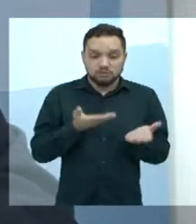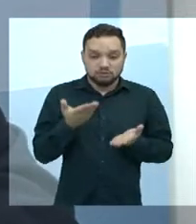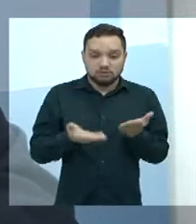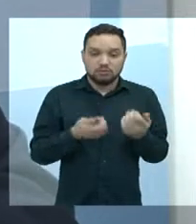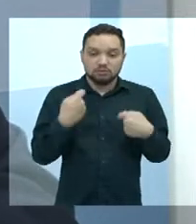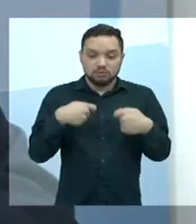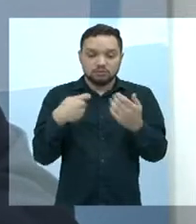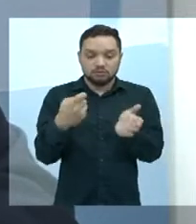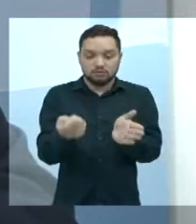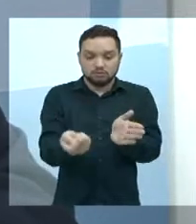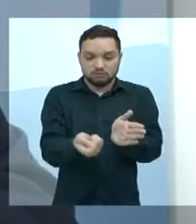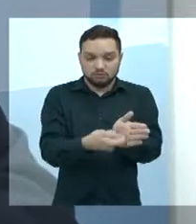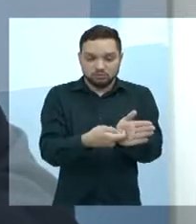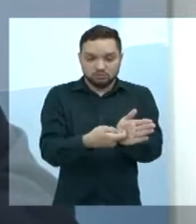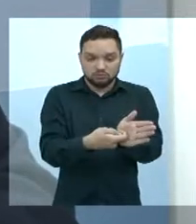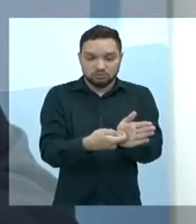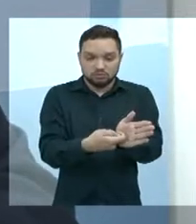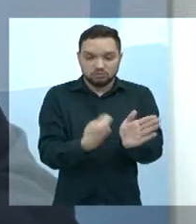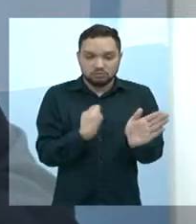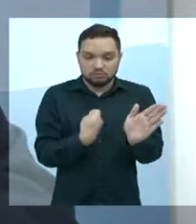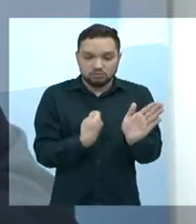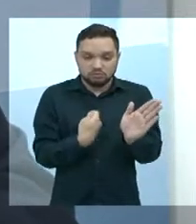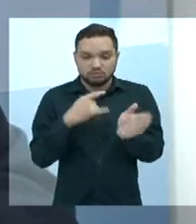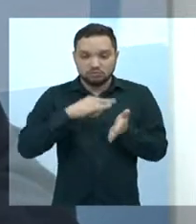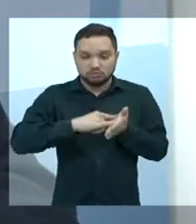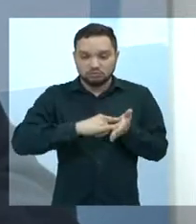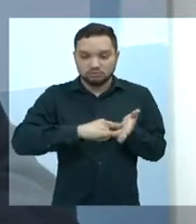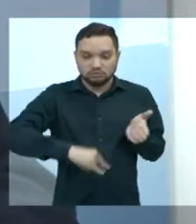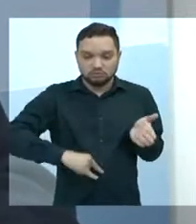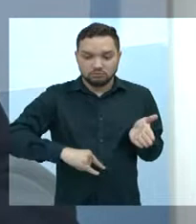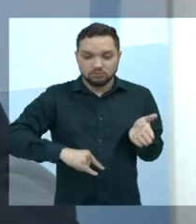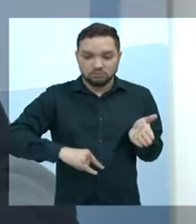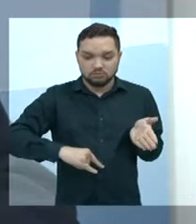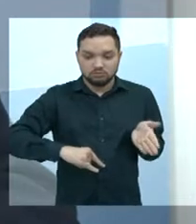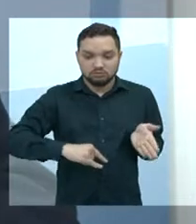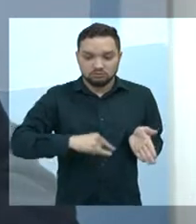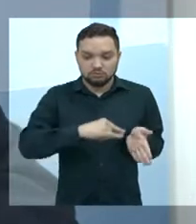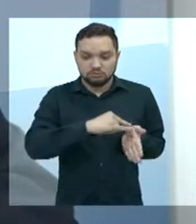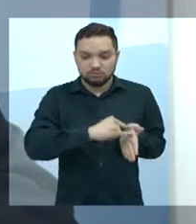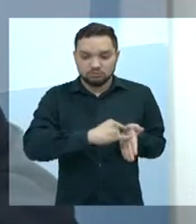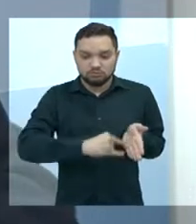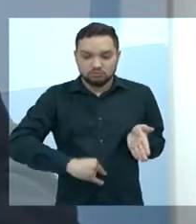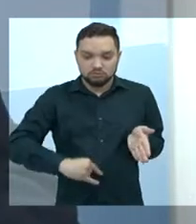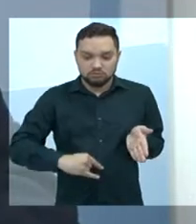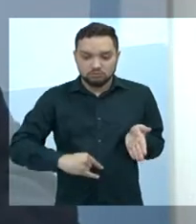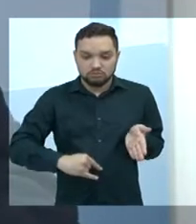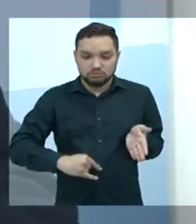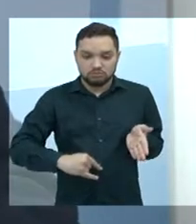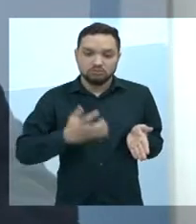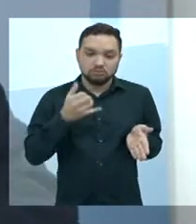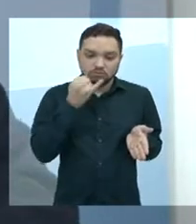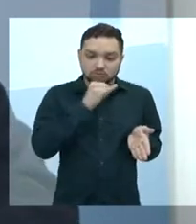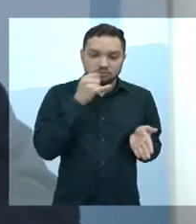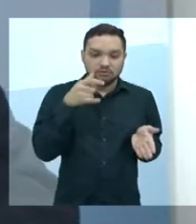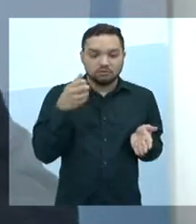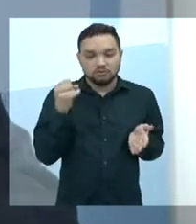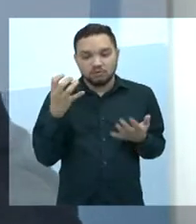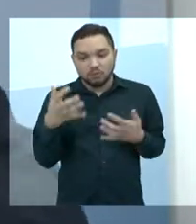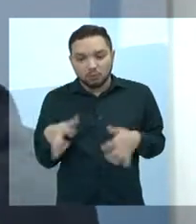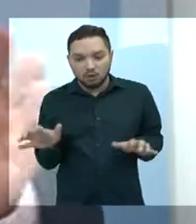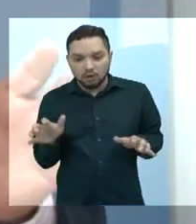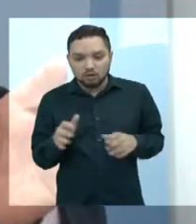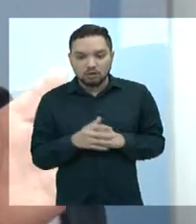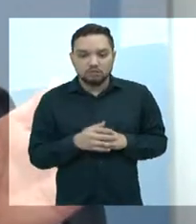ele tinha que assinar um documento quando ele queria energia e quando ele não queria.